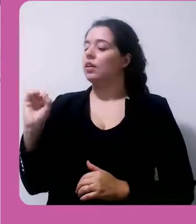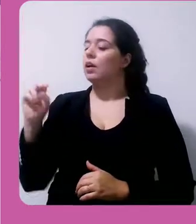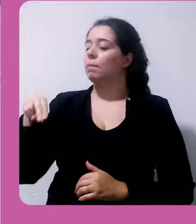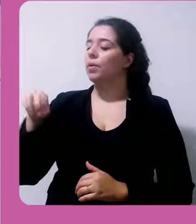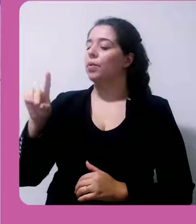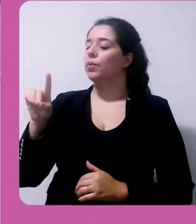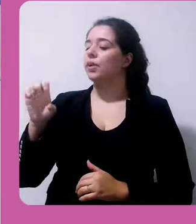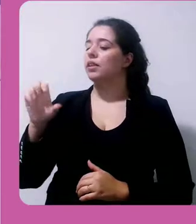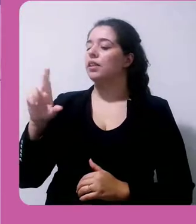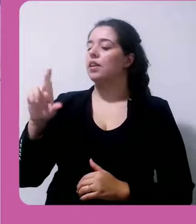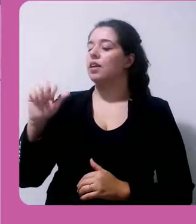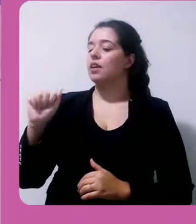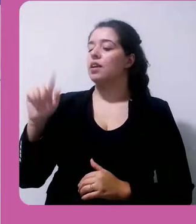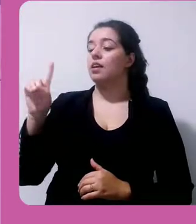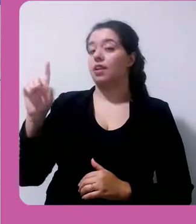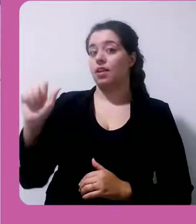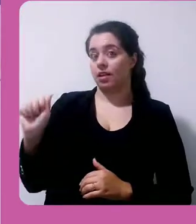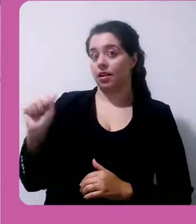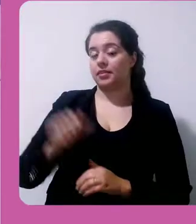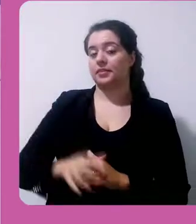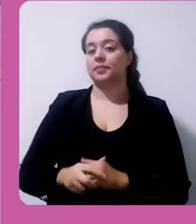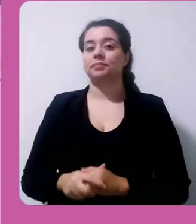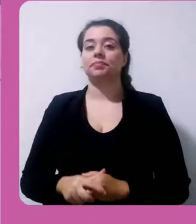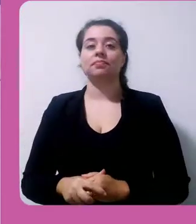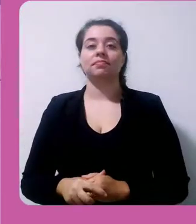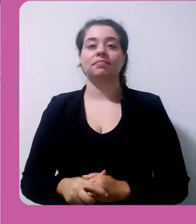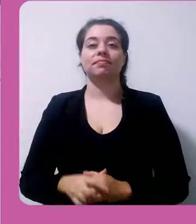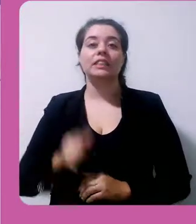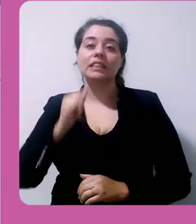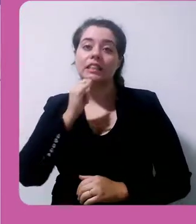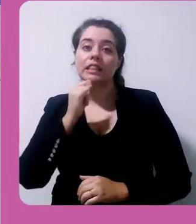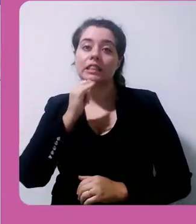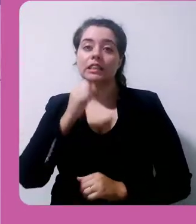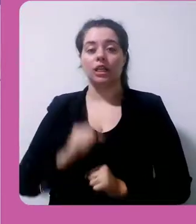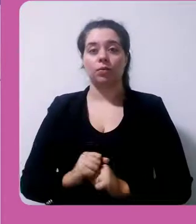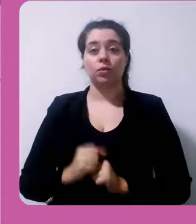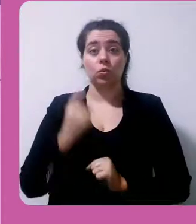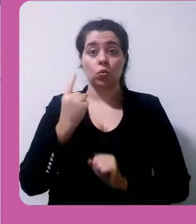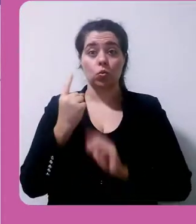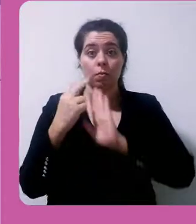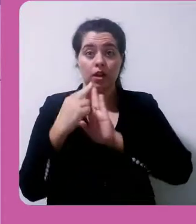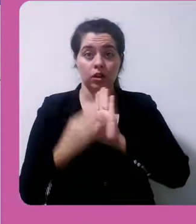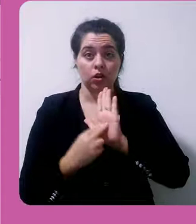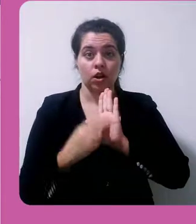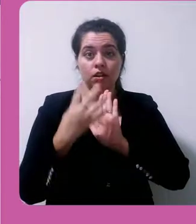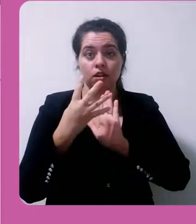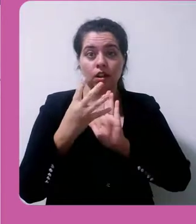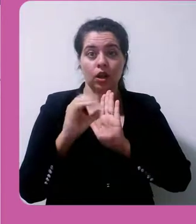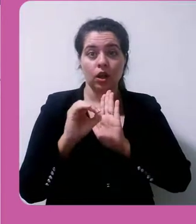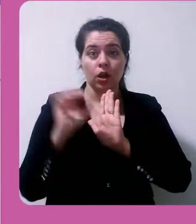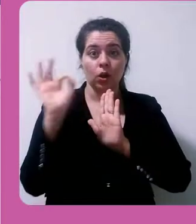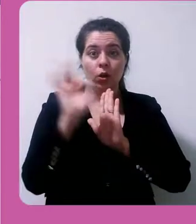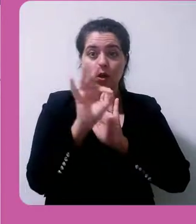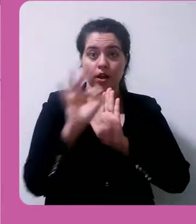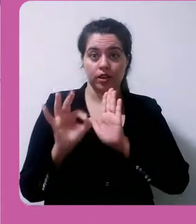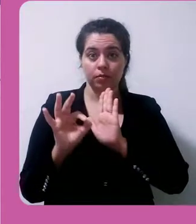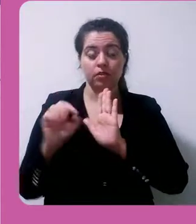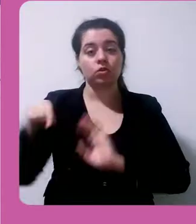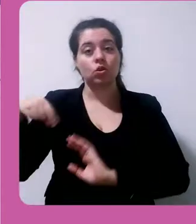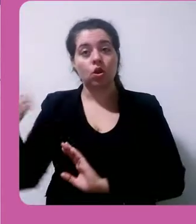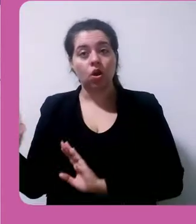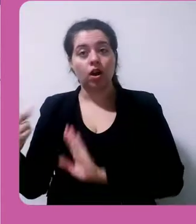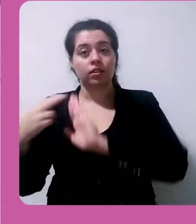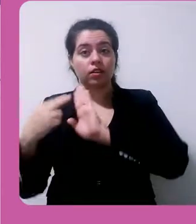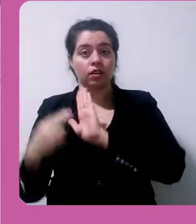uma nota valendo 40% e a outra valendo 60%. Faremos isso em seguida. Tá? Por enquanto, vai ser a